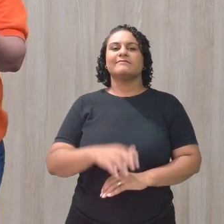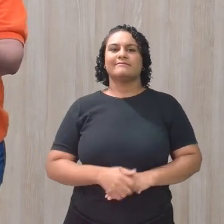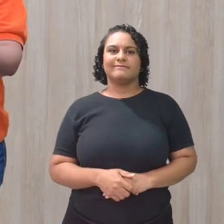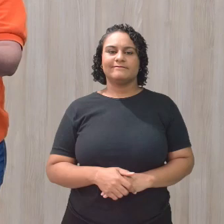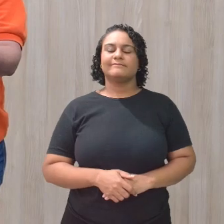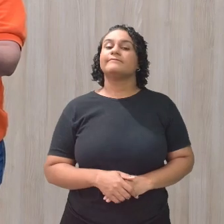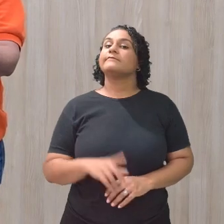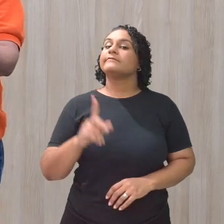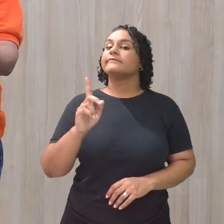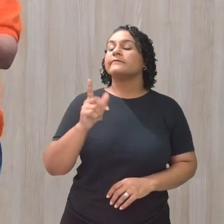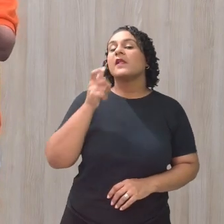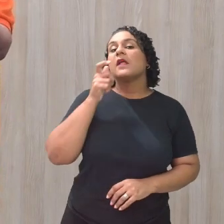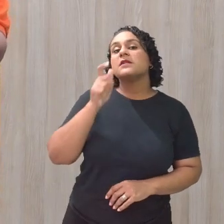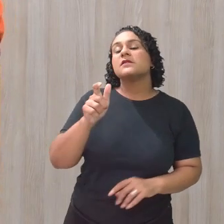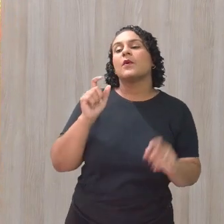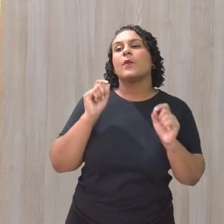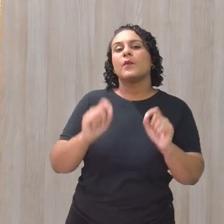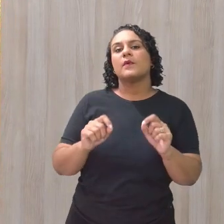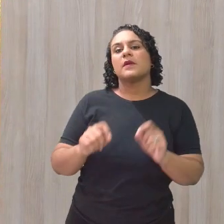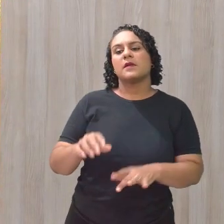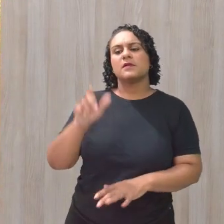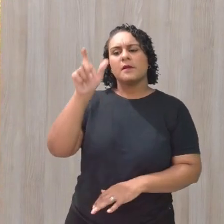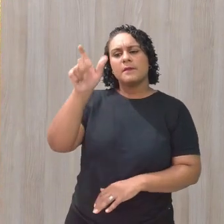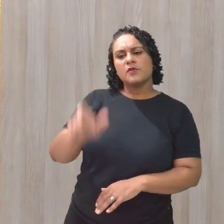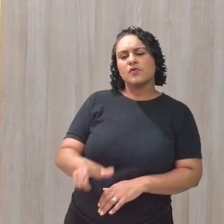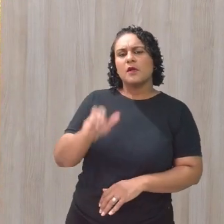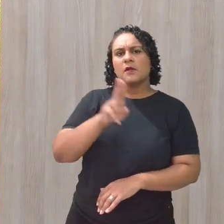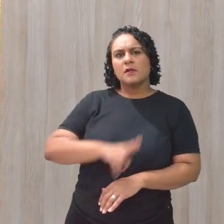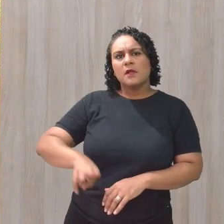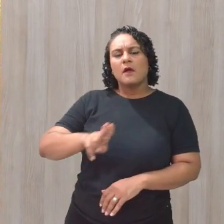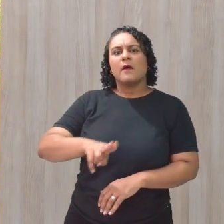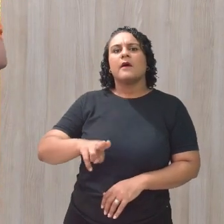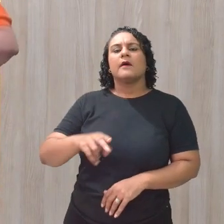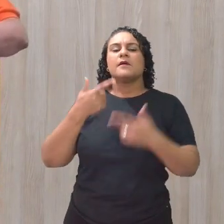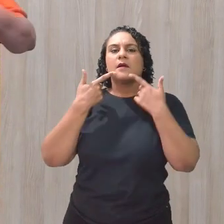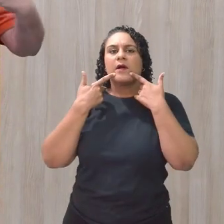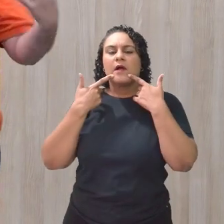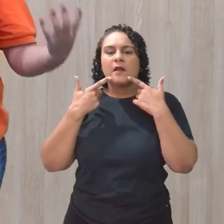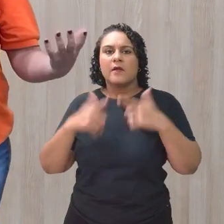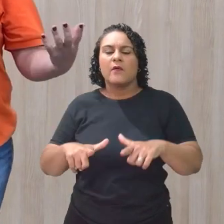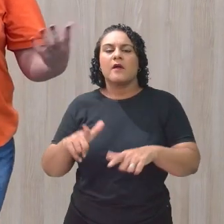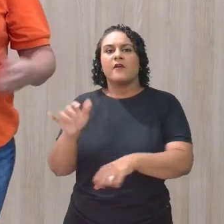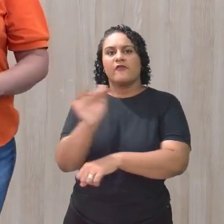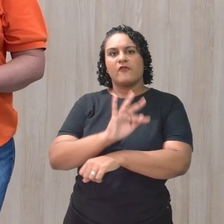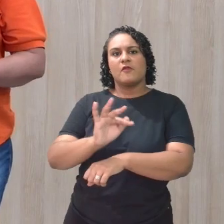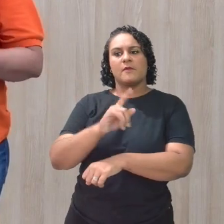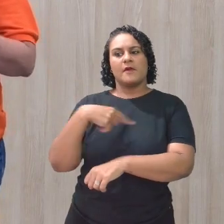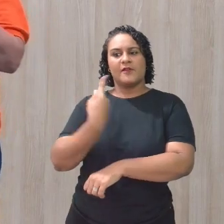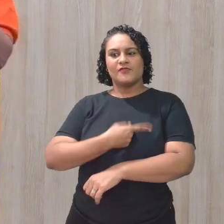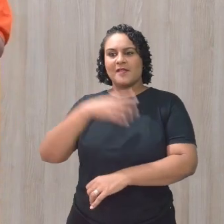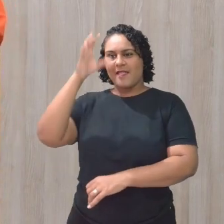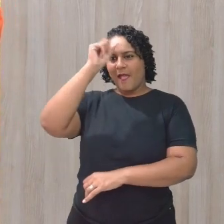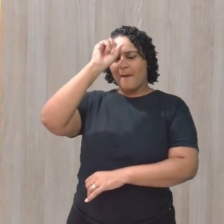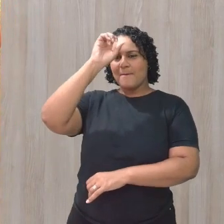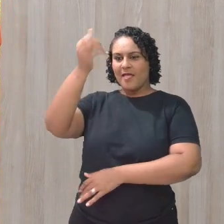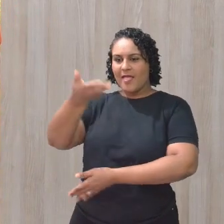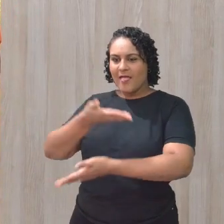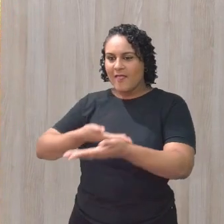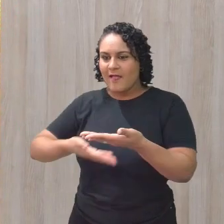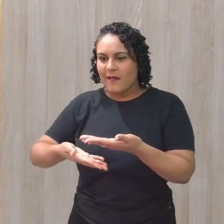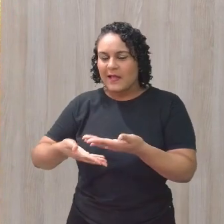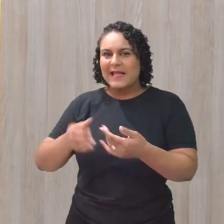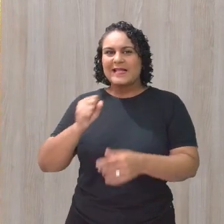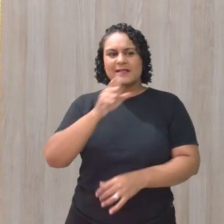é interessante porque se alguém está usando a linguagem formal, estamos aprendendo. Se alguém está usando a